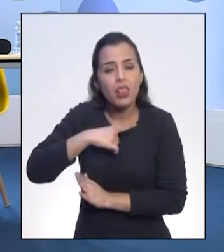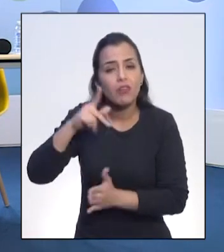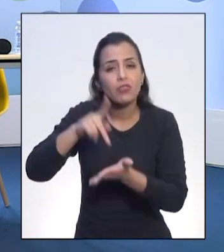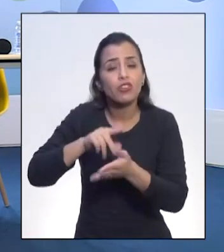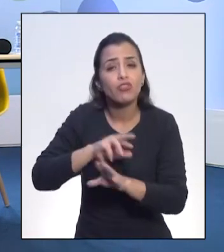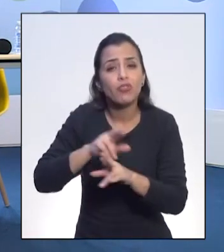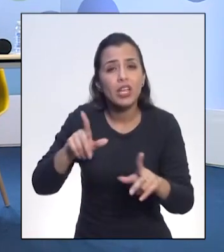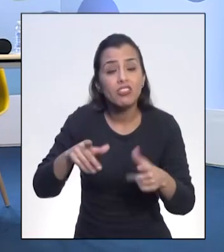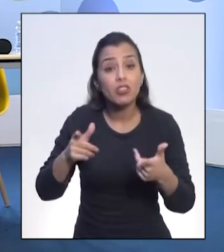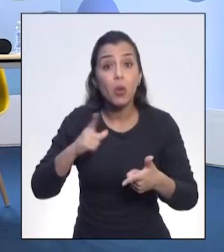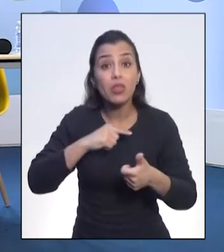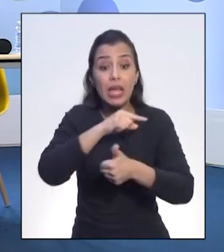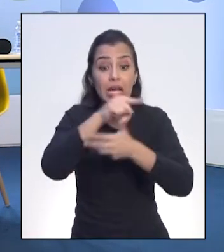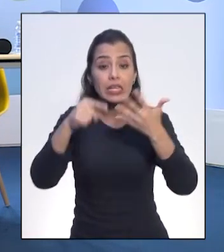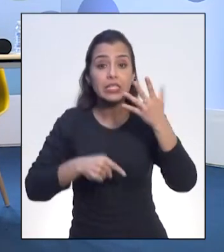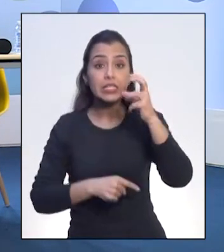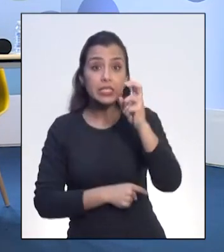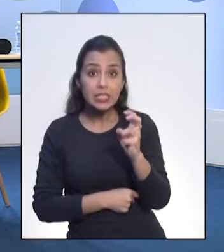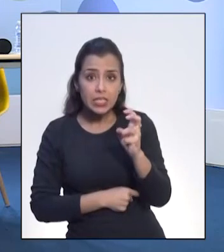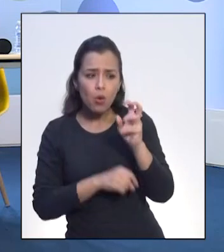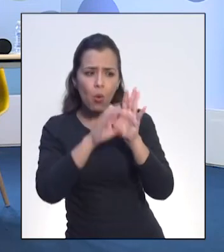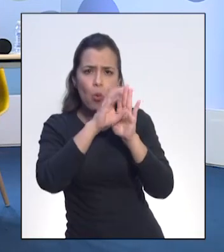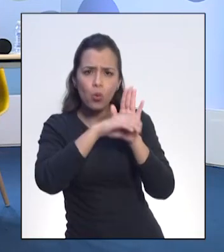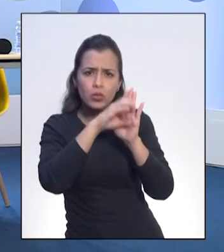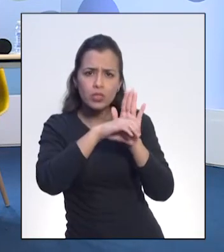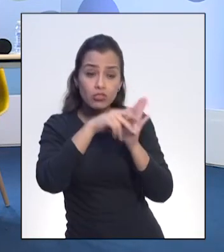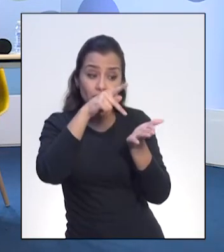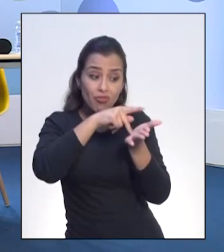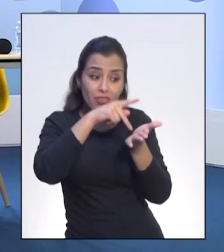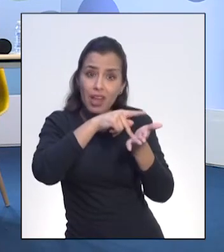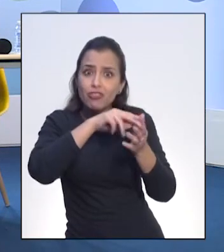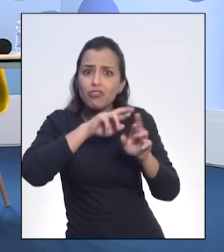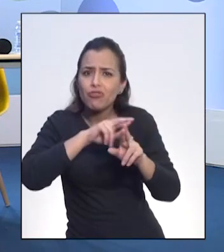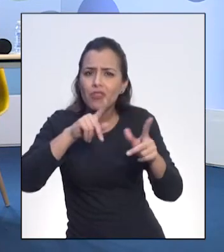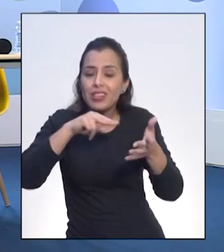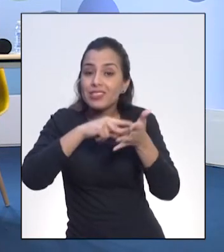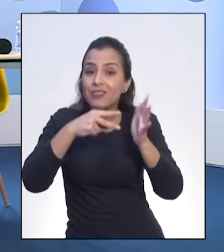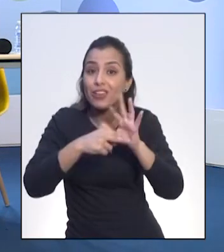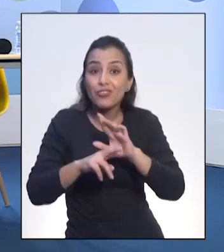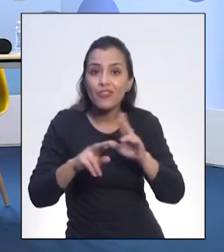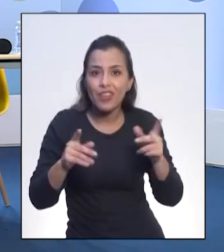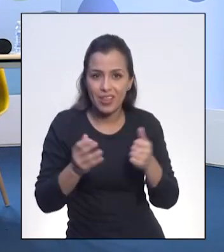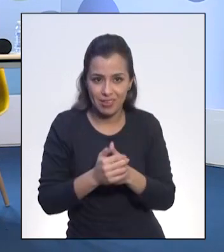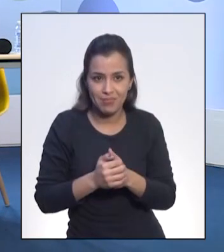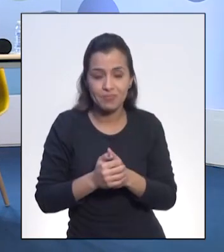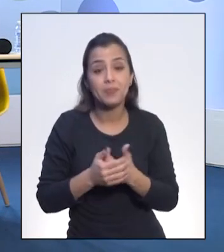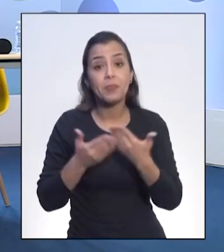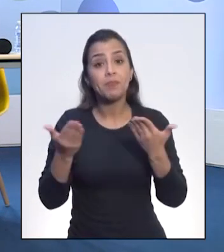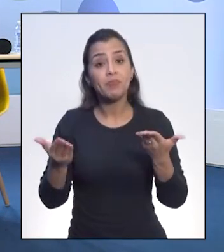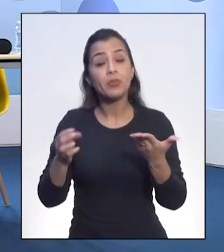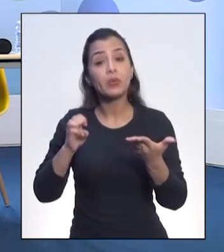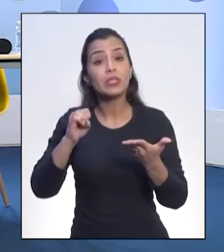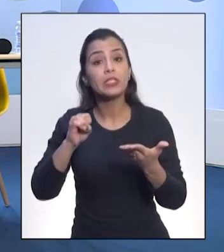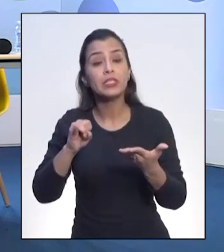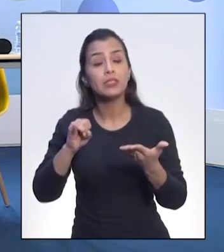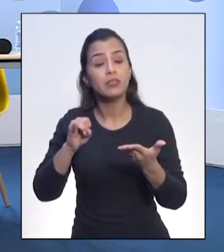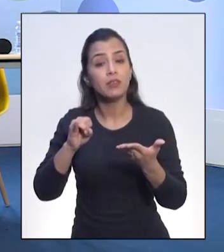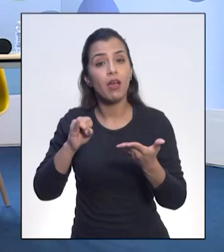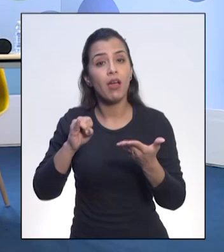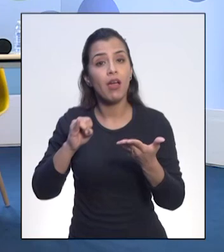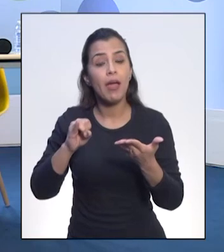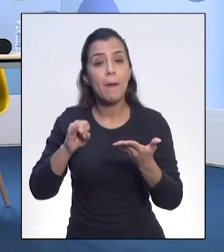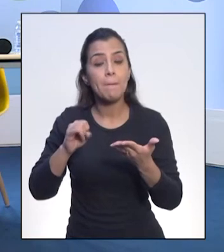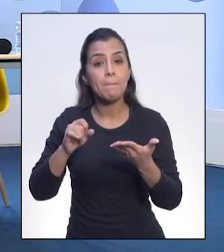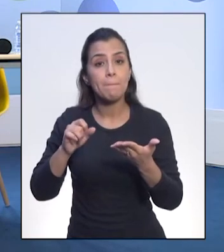do que é verdade. Então, um conhecimento, seja ele qual for, se atribuir a si mesmo